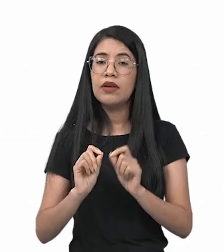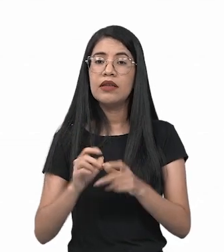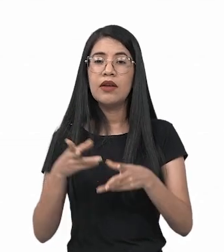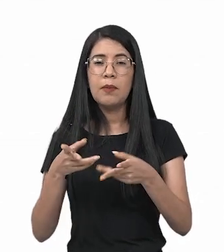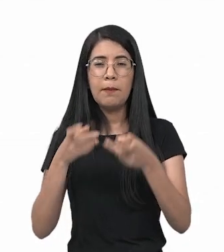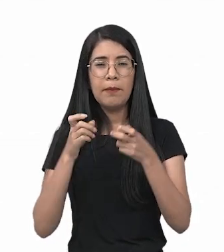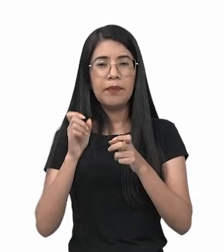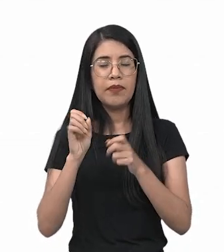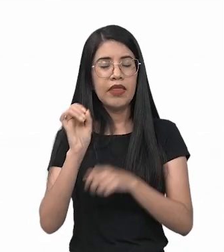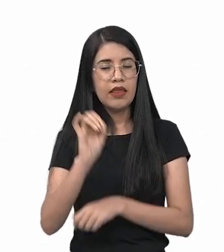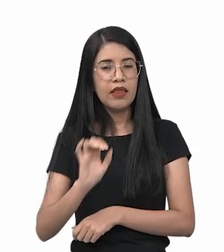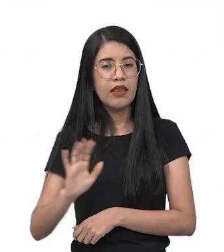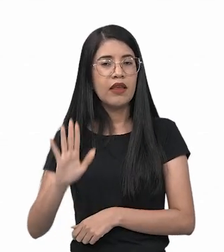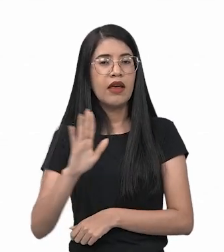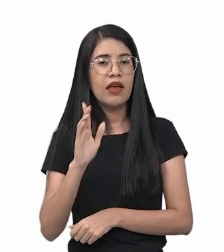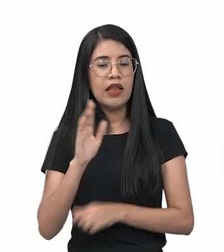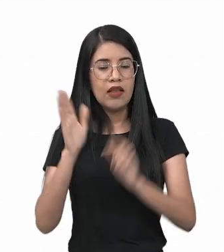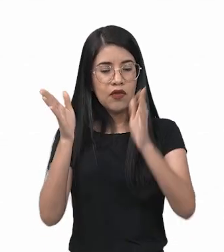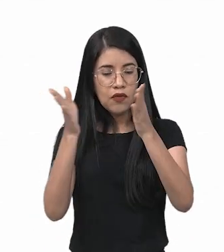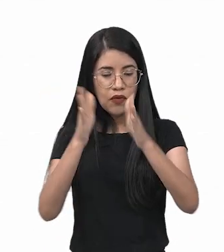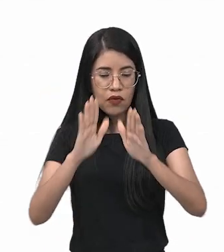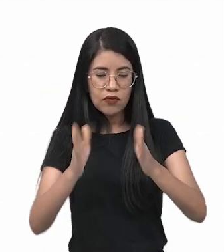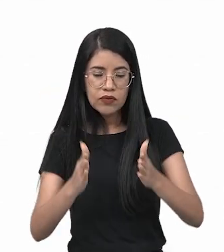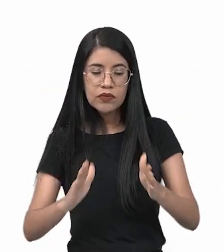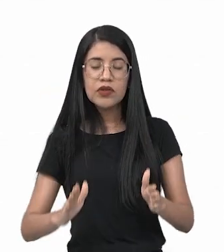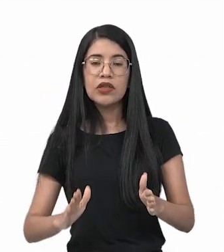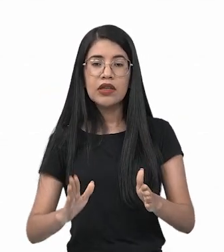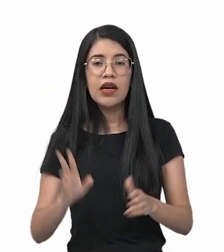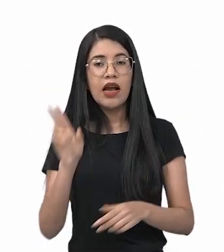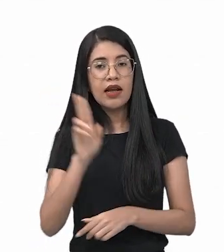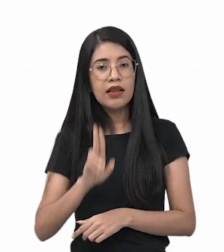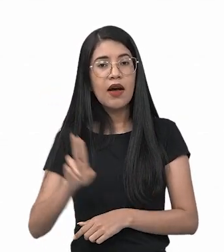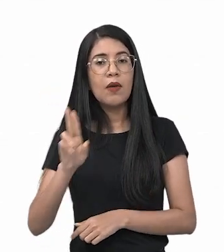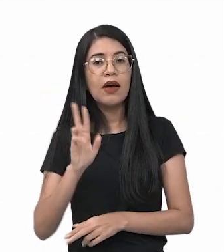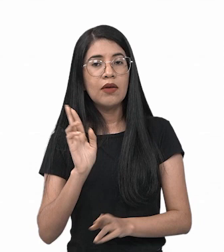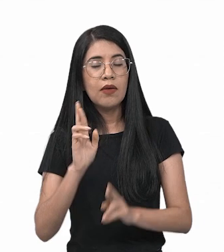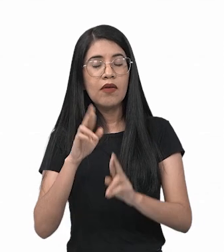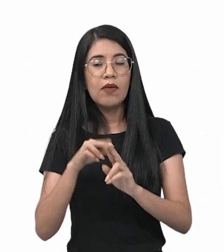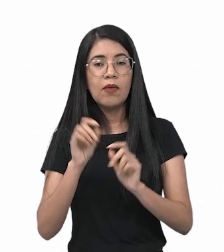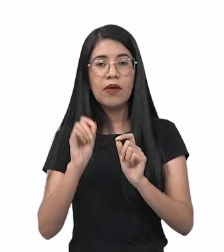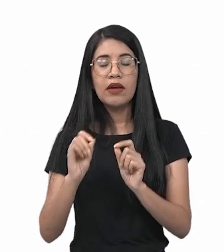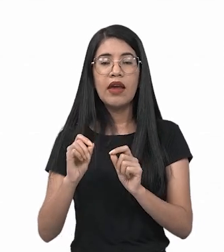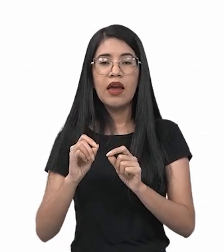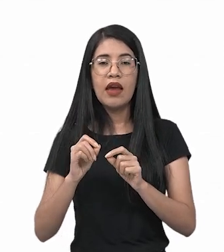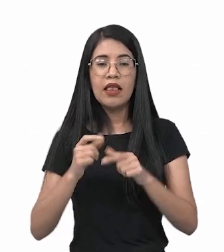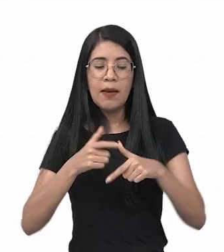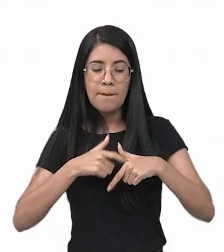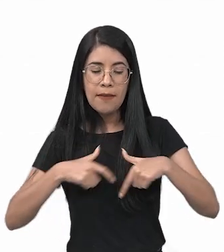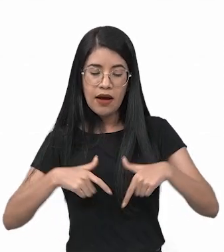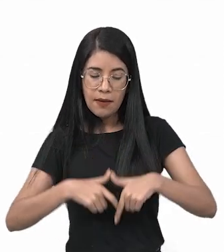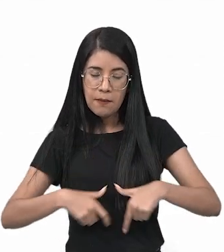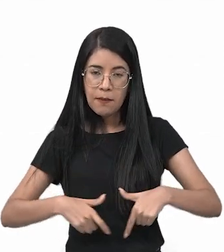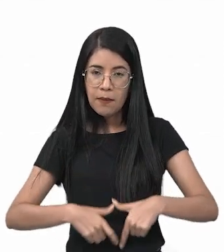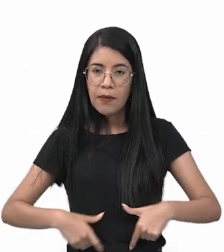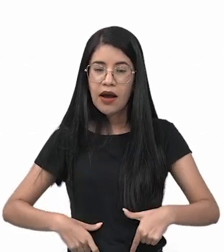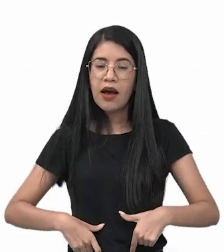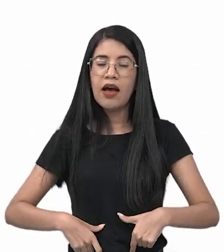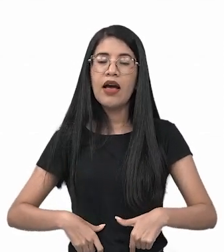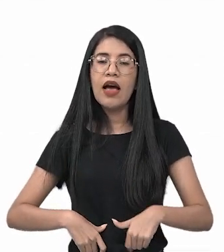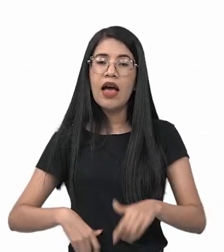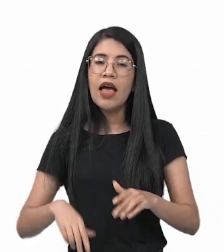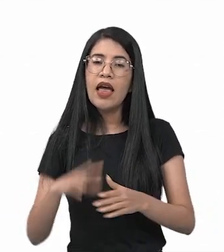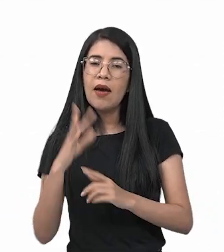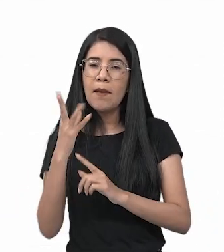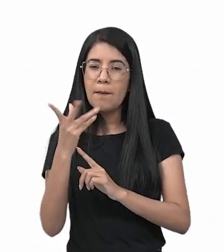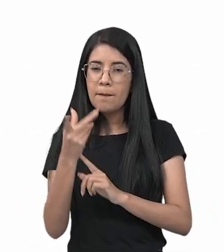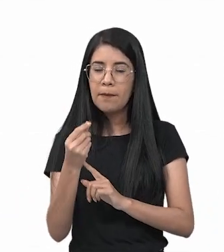uma imagem de um vestido que ele está utilizando como tecido estampa de uma obra do Andy Warhol, que